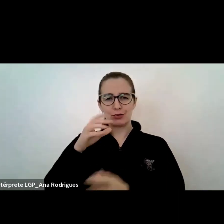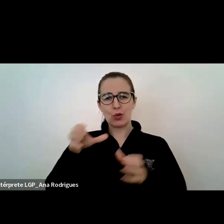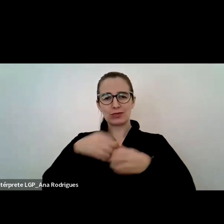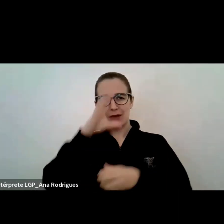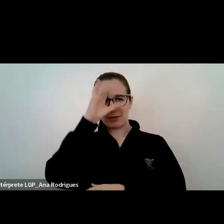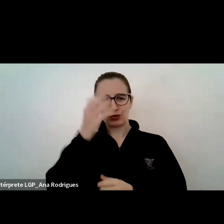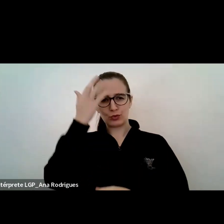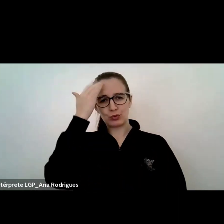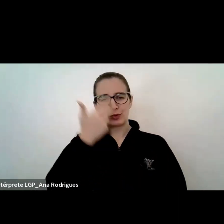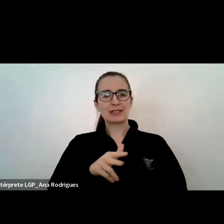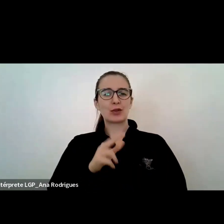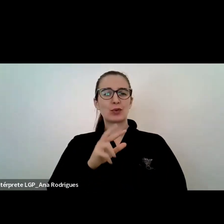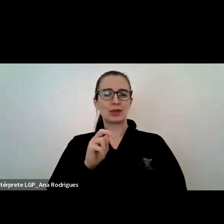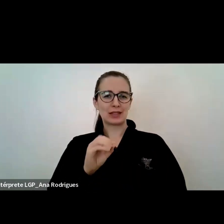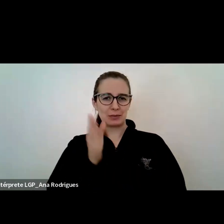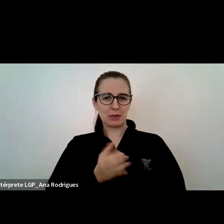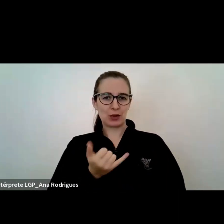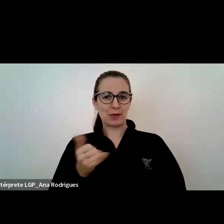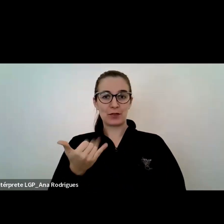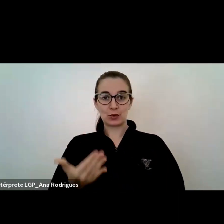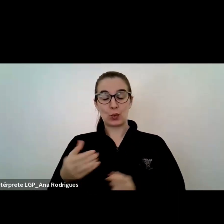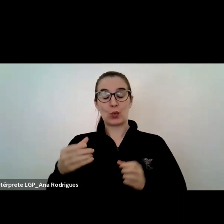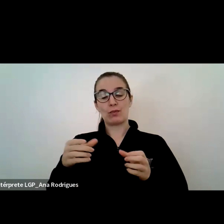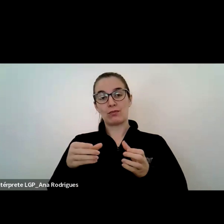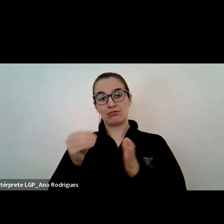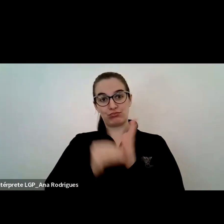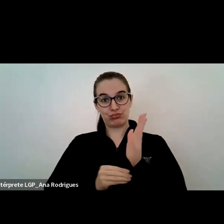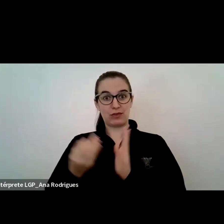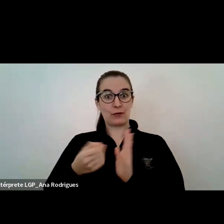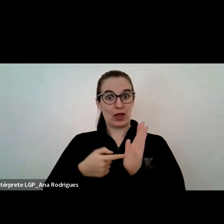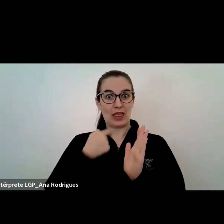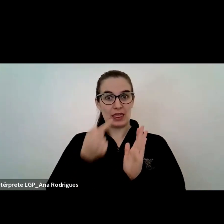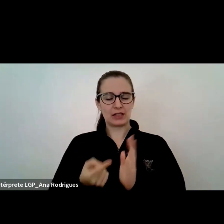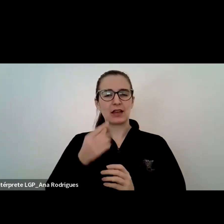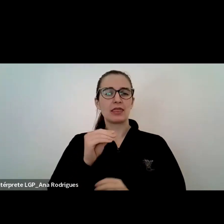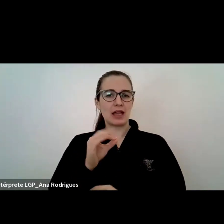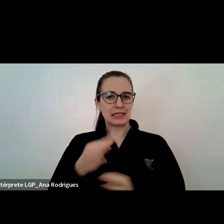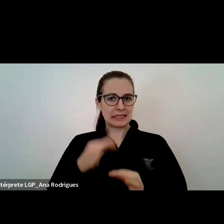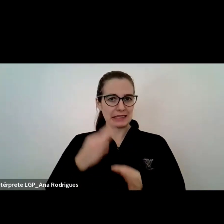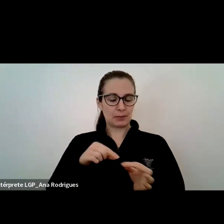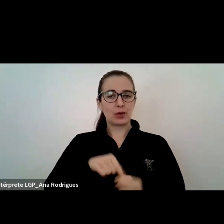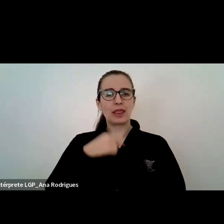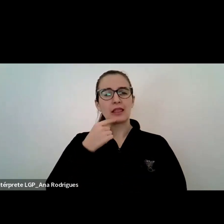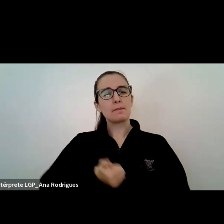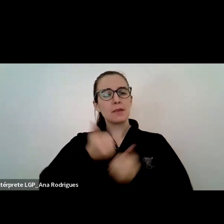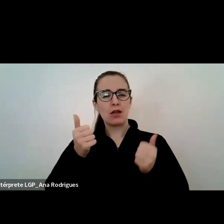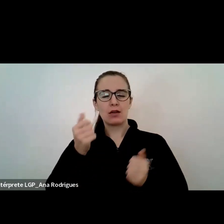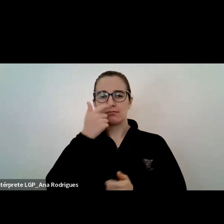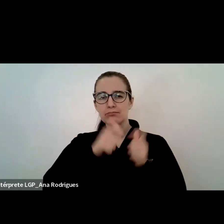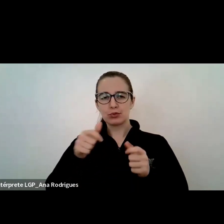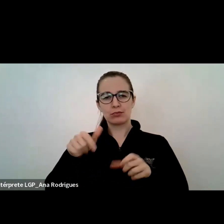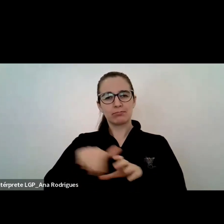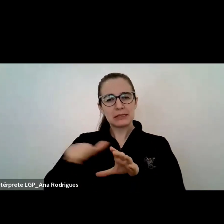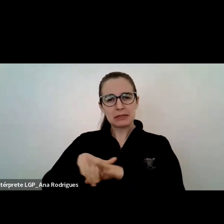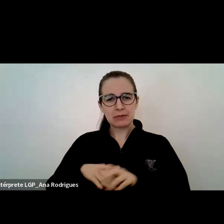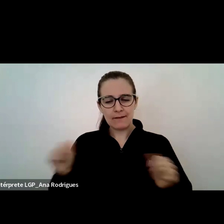nº 130/2021, de 10 de setembro, e que visa reforçar a importância da participação cívica nos modelos de